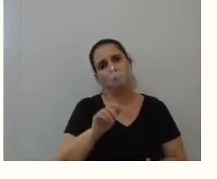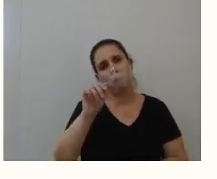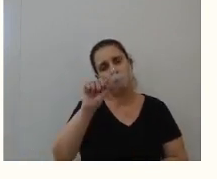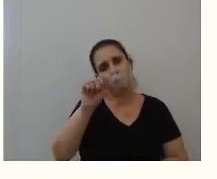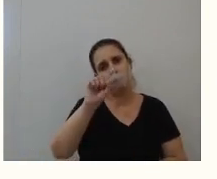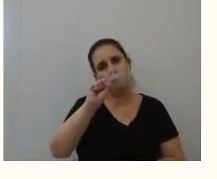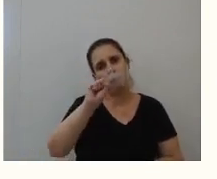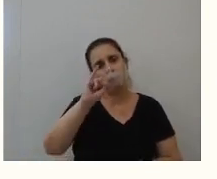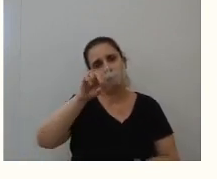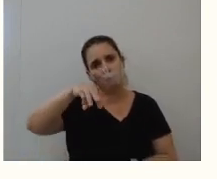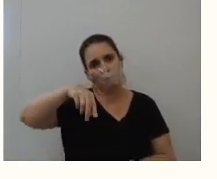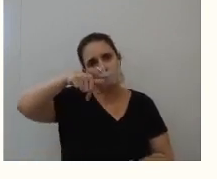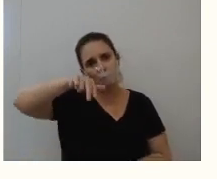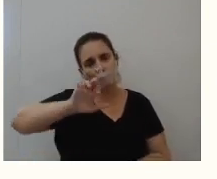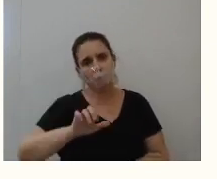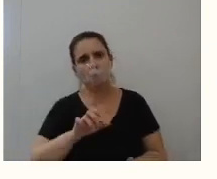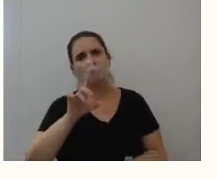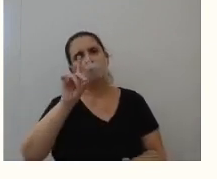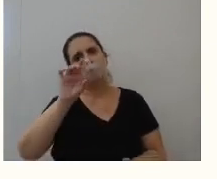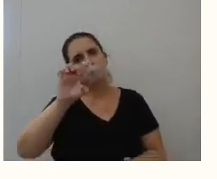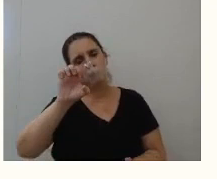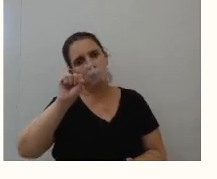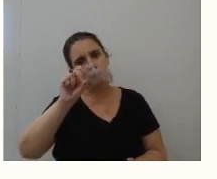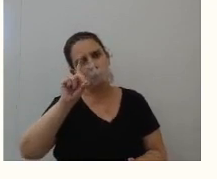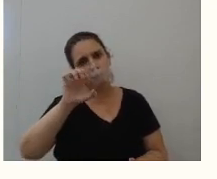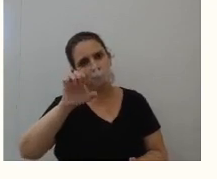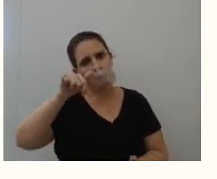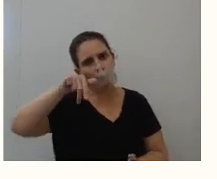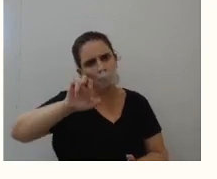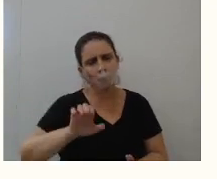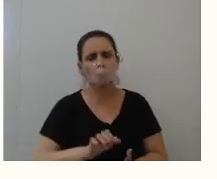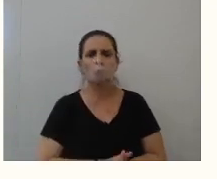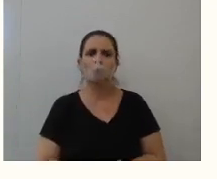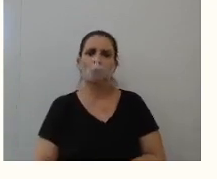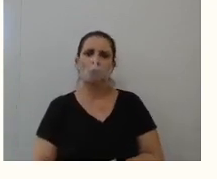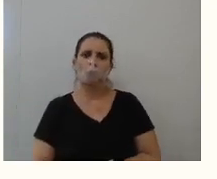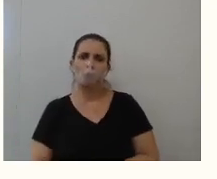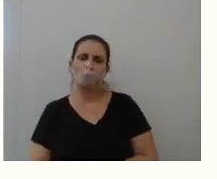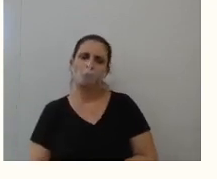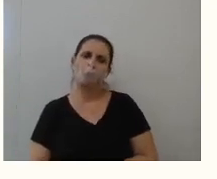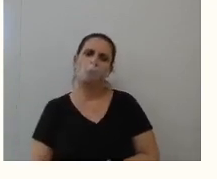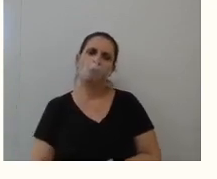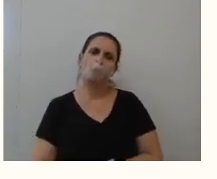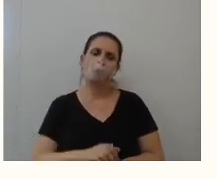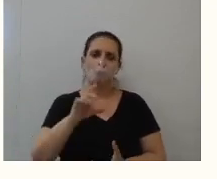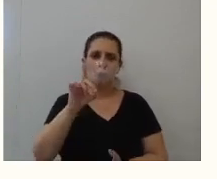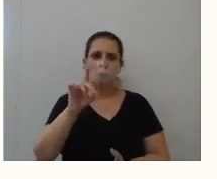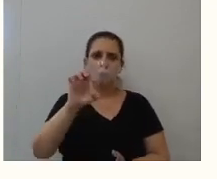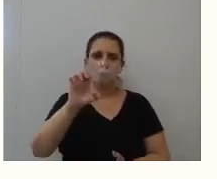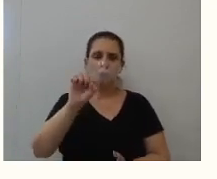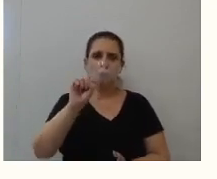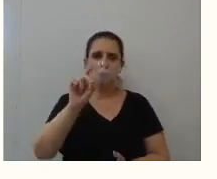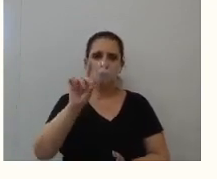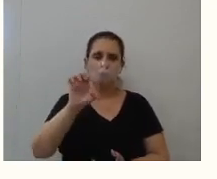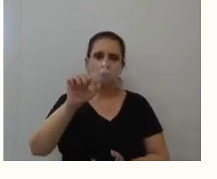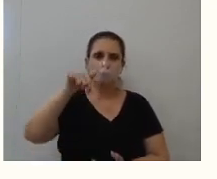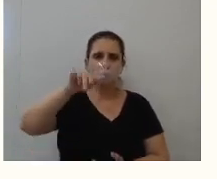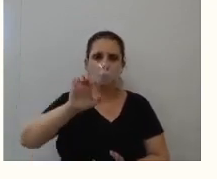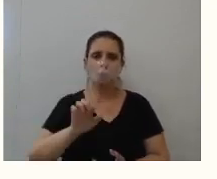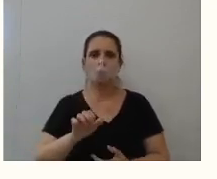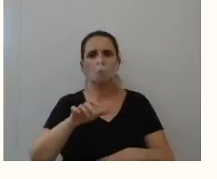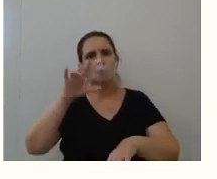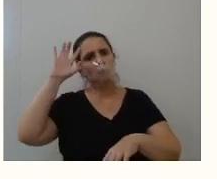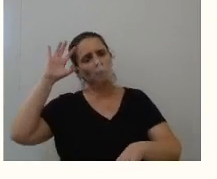que, sempre que, desde que, né? Cuidado com essa desde que, tá? Essa desde que pode indicar tempo, pode